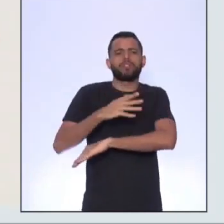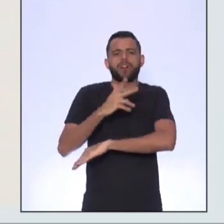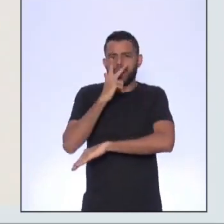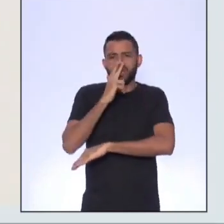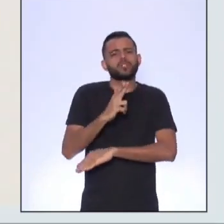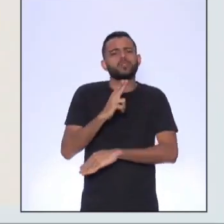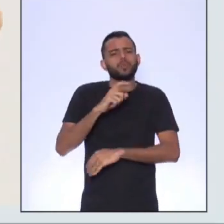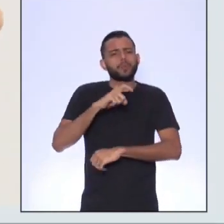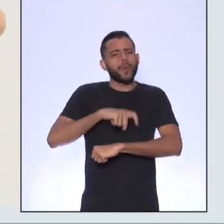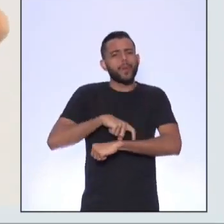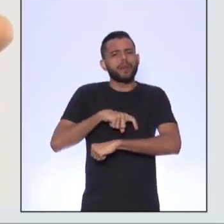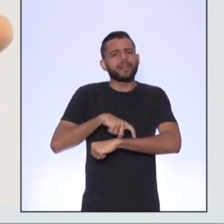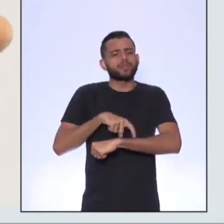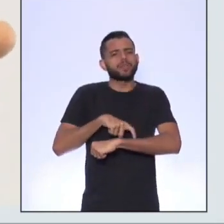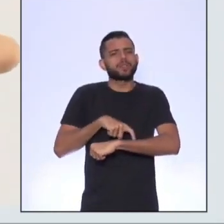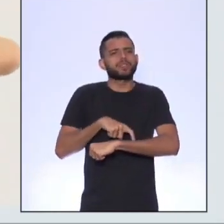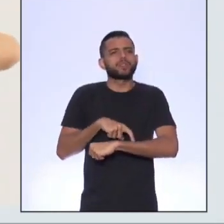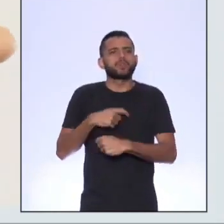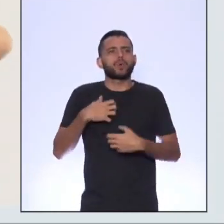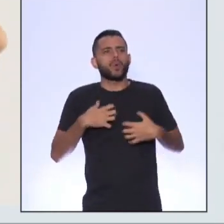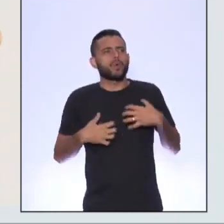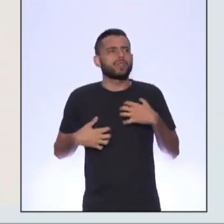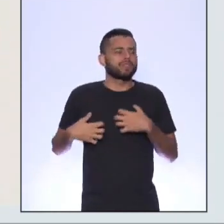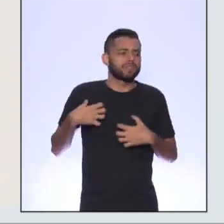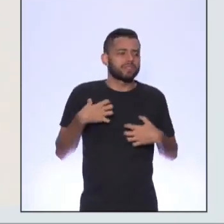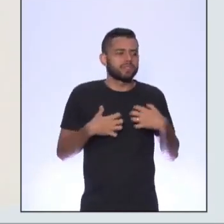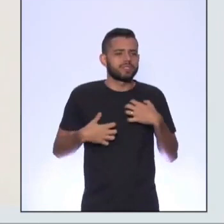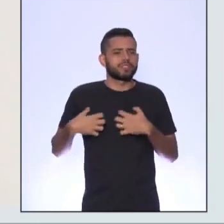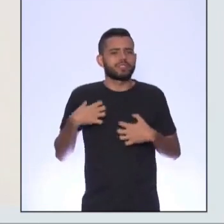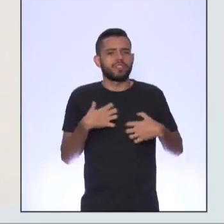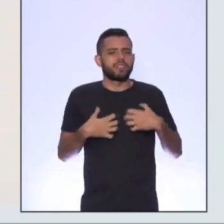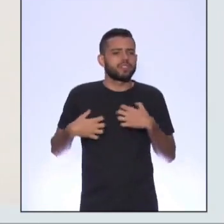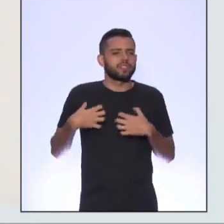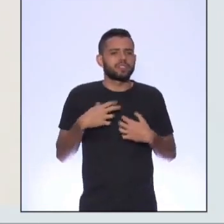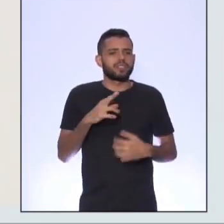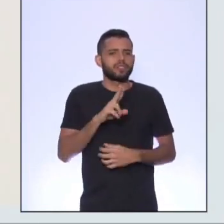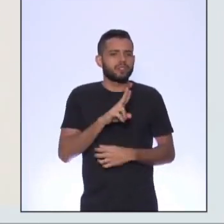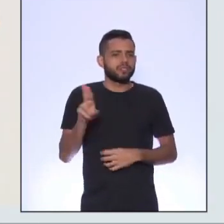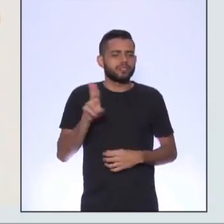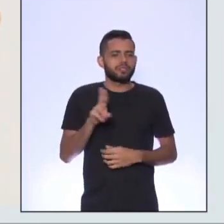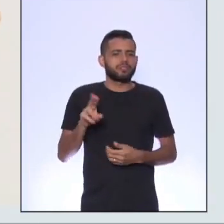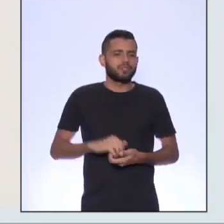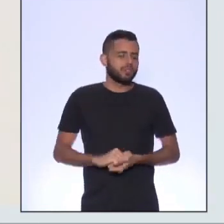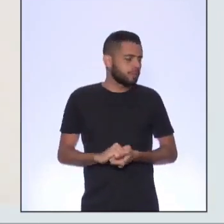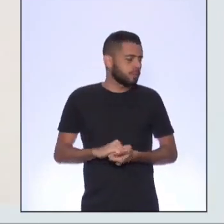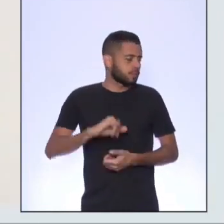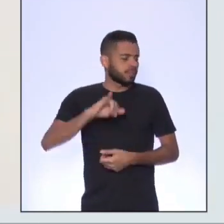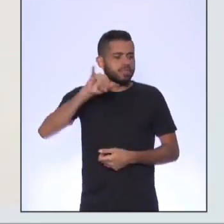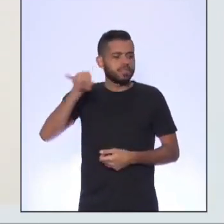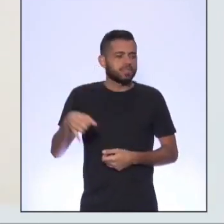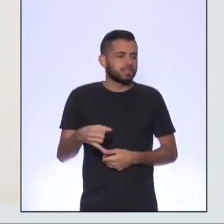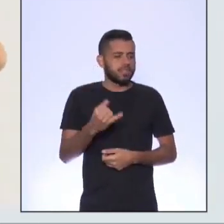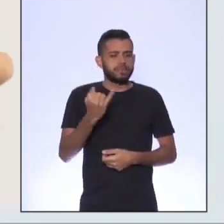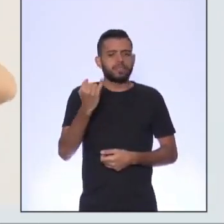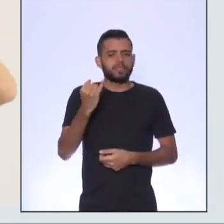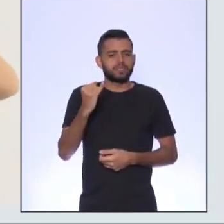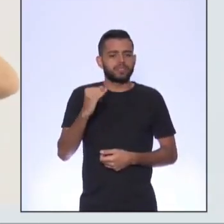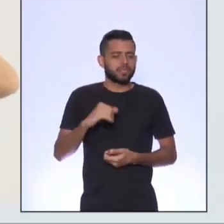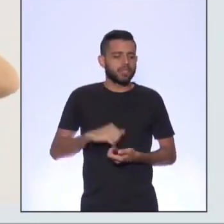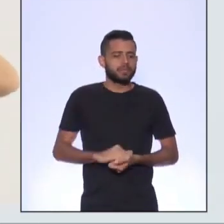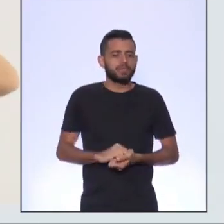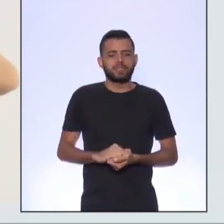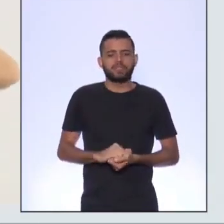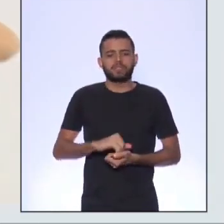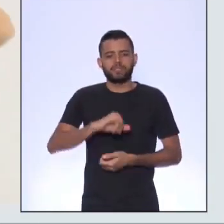assim de conflito, né? Como seria o nome dele? Pode ser João, que tal João Gostoso? Ele foi